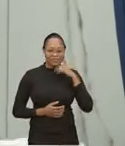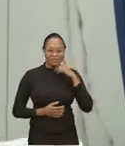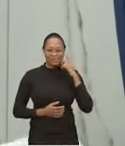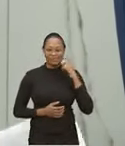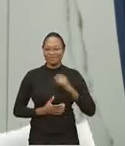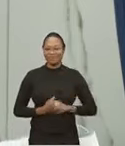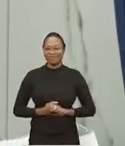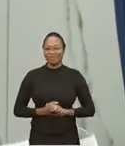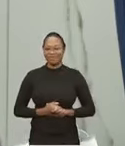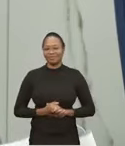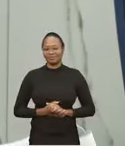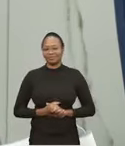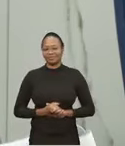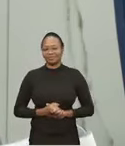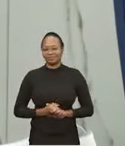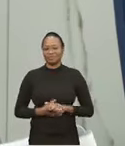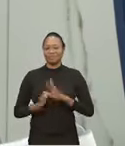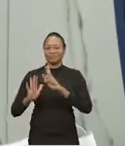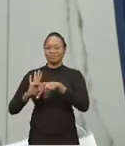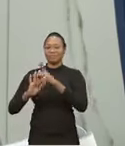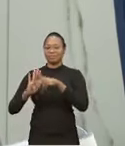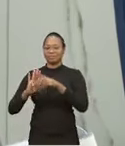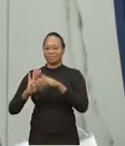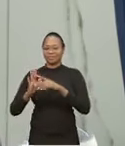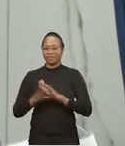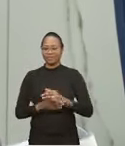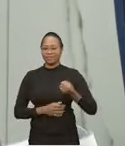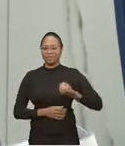de Camaçari. Projeto de resolução de número